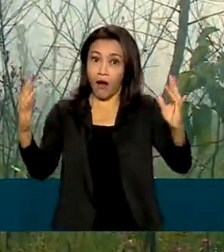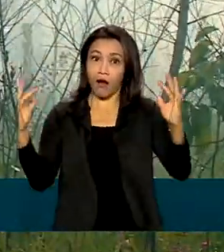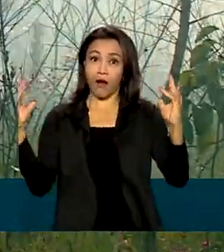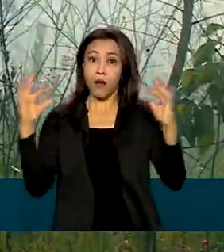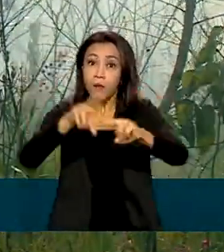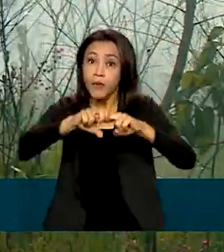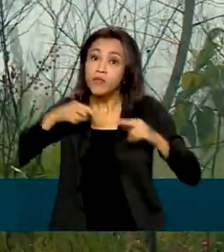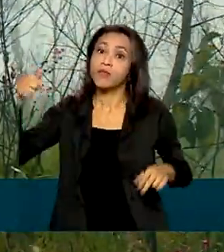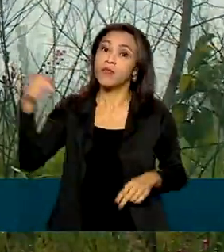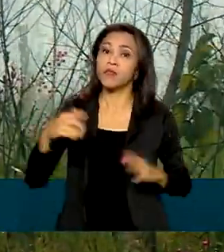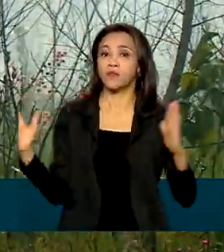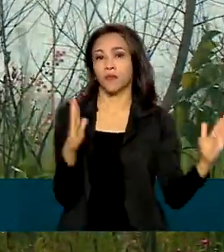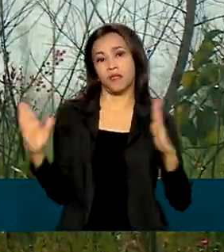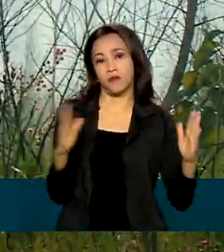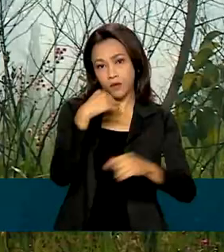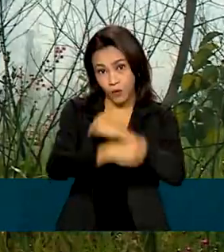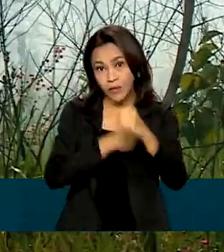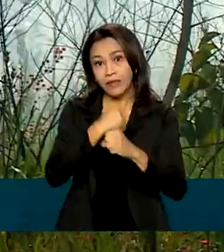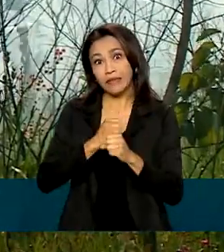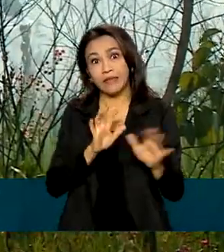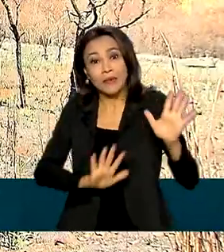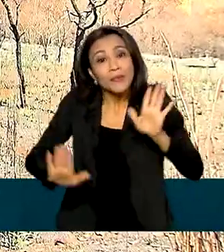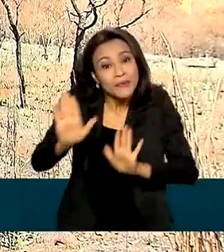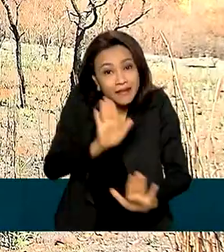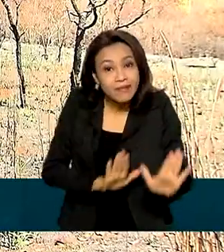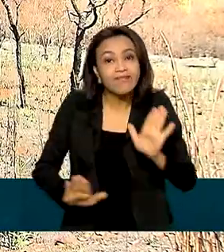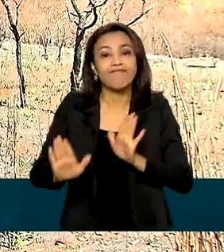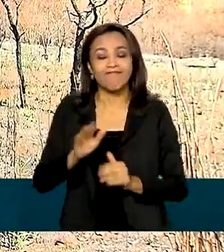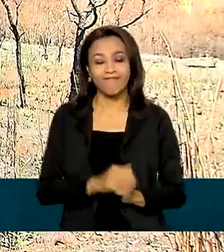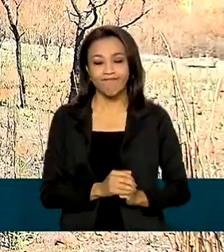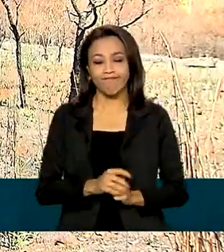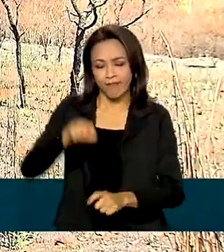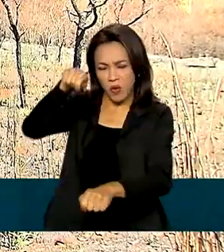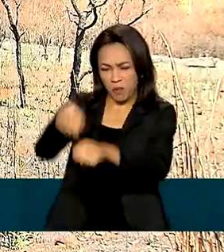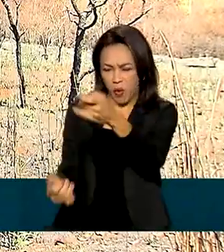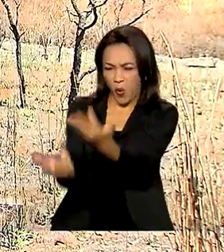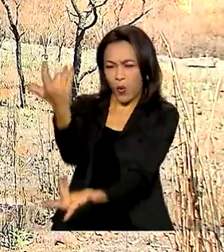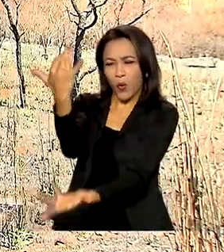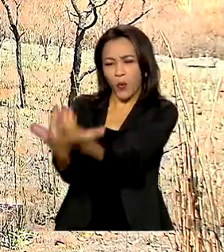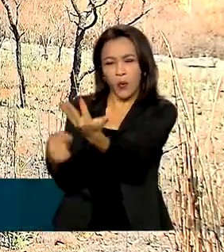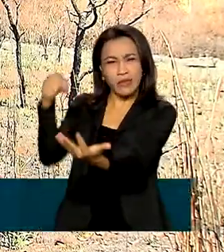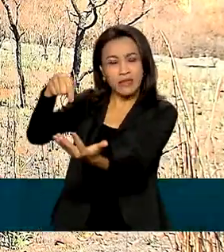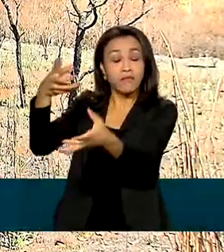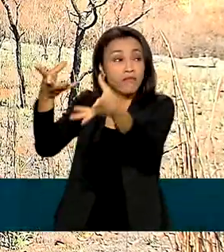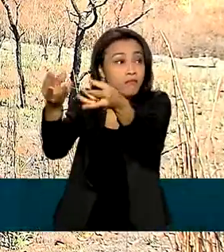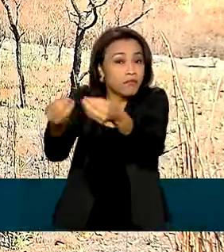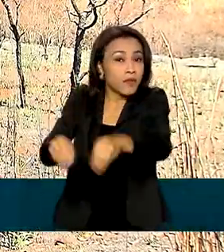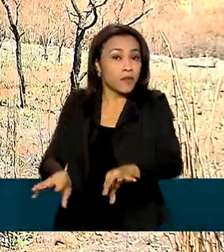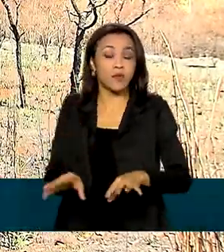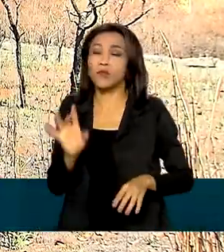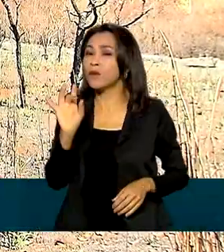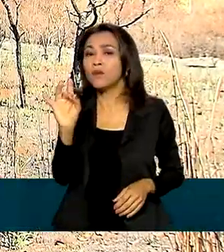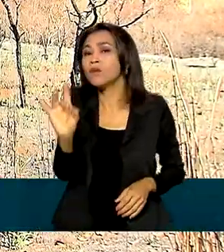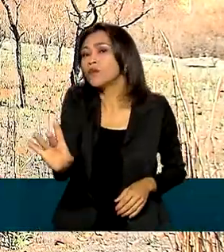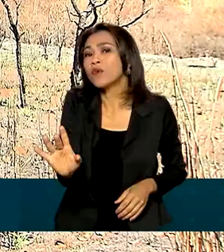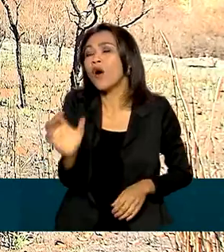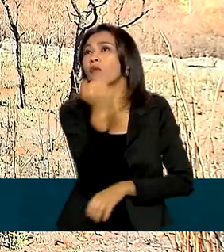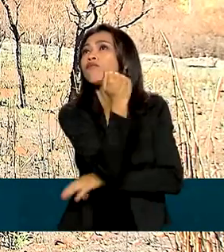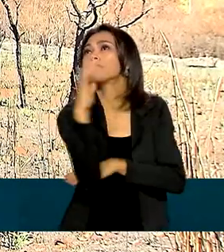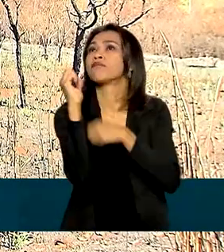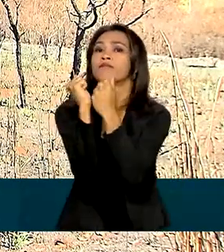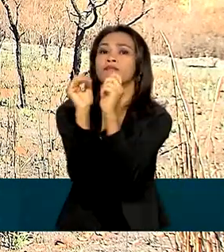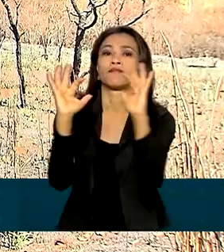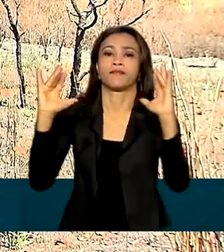do ano, é preciso intensificar os cuidados. As queimadas trazem prejuízos não só ao meio ambiente.